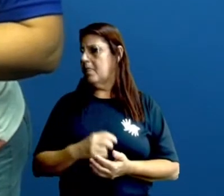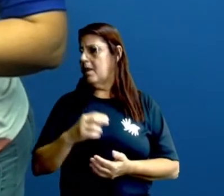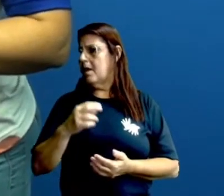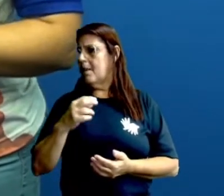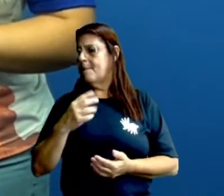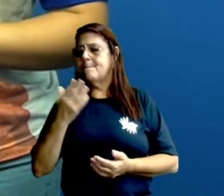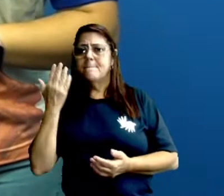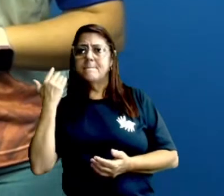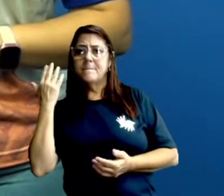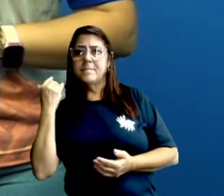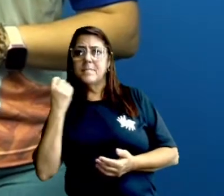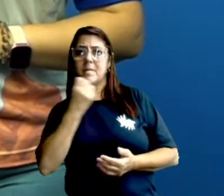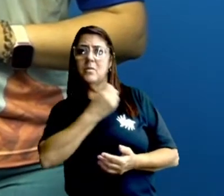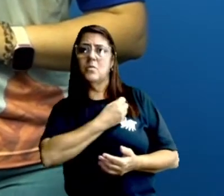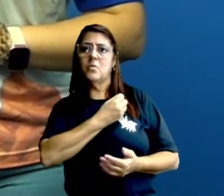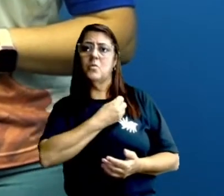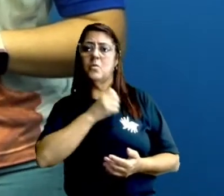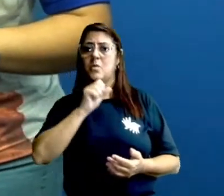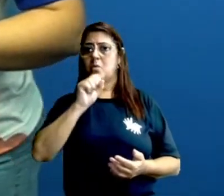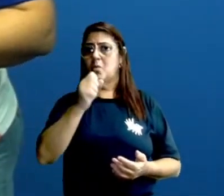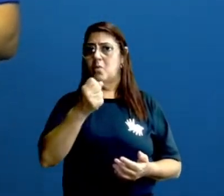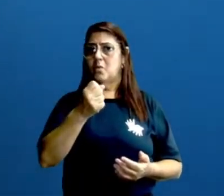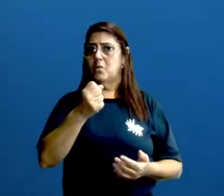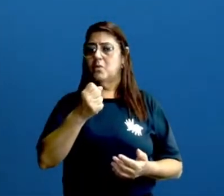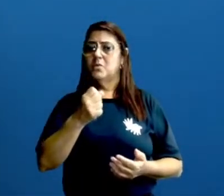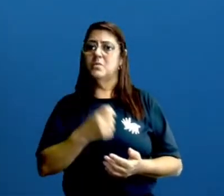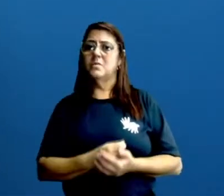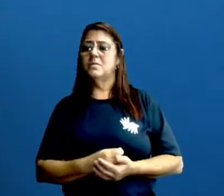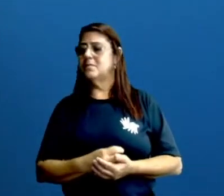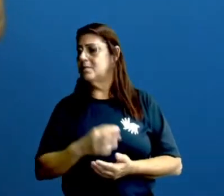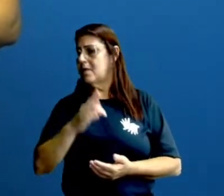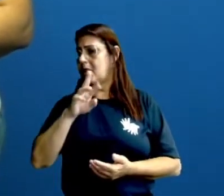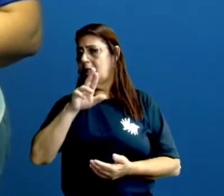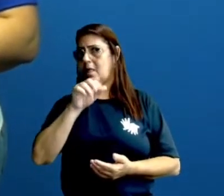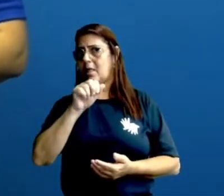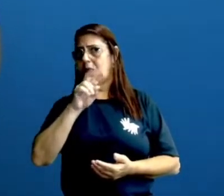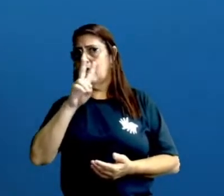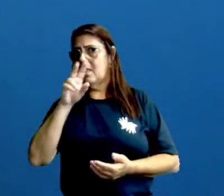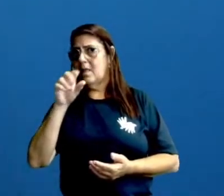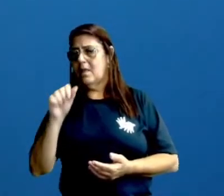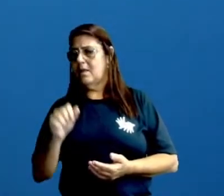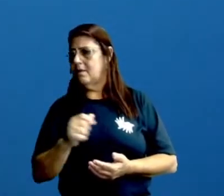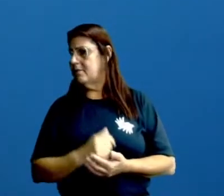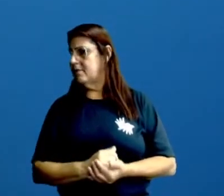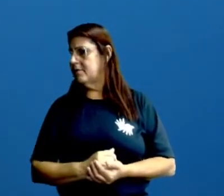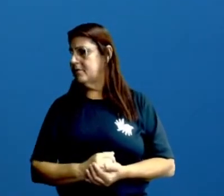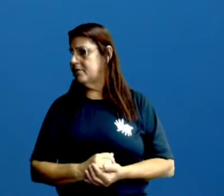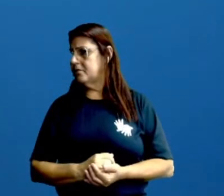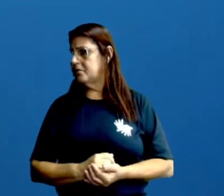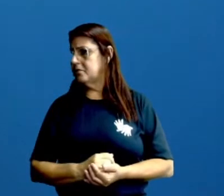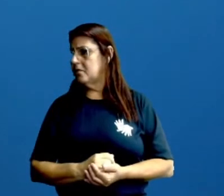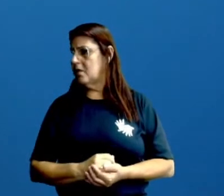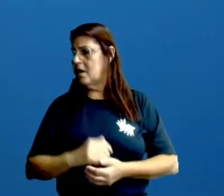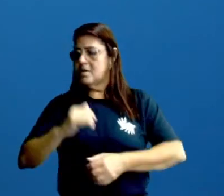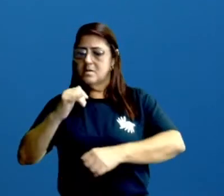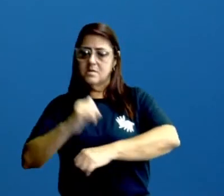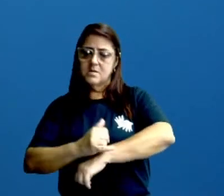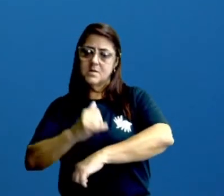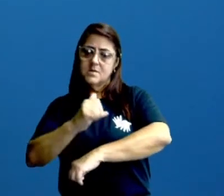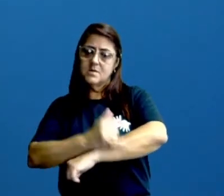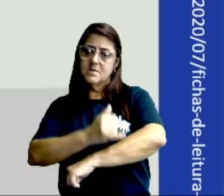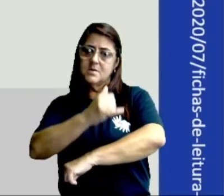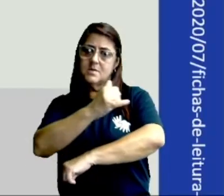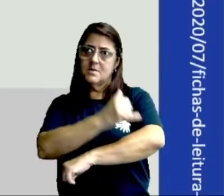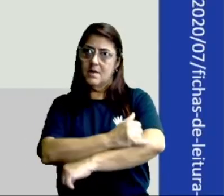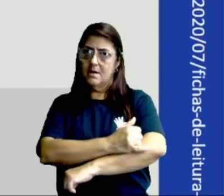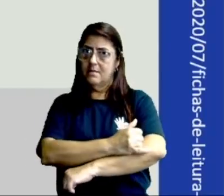Ó, lá na aula 8 a gente estudou trava-língua. Vamos ver aqui qual é o primeiro trava-língua. É o trava-língua do